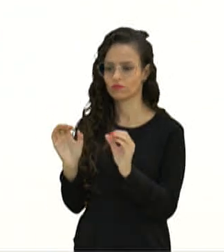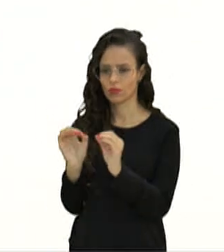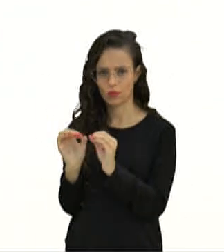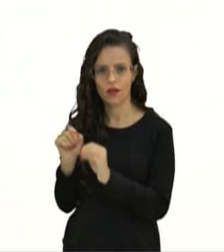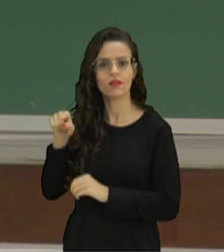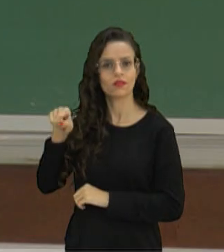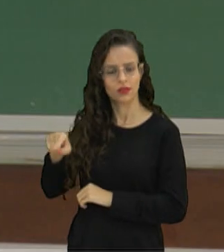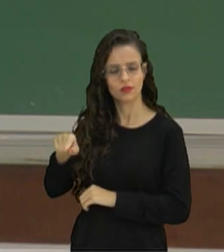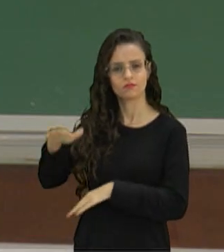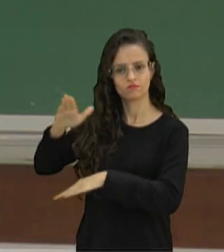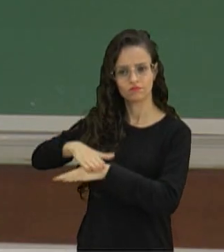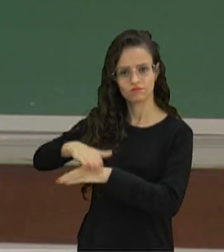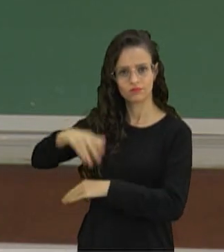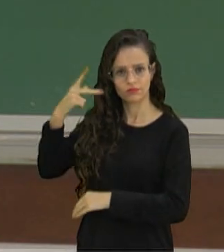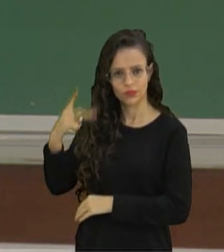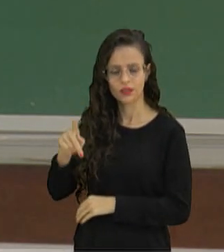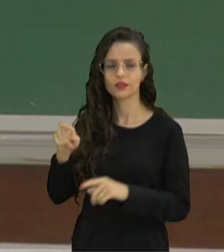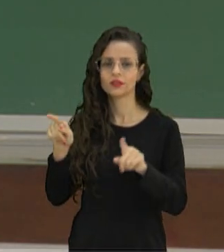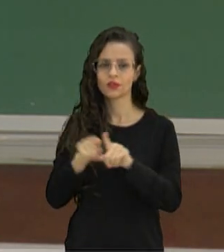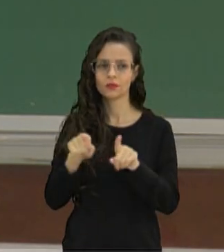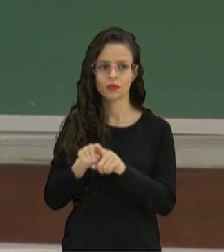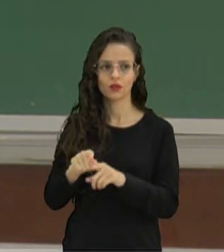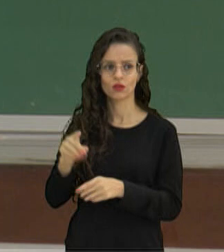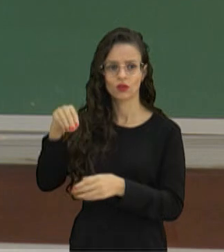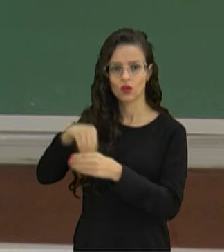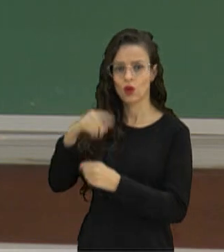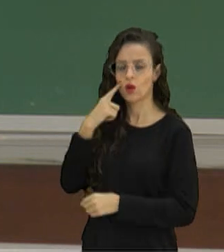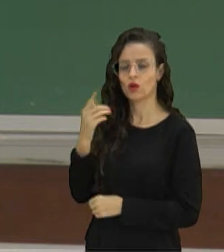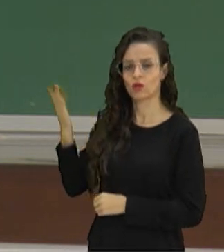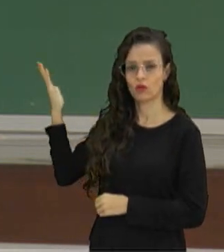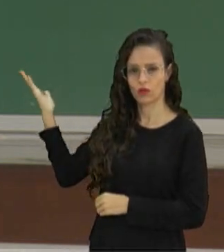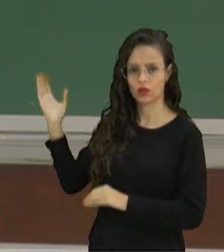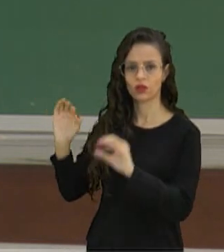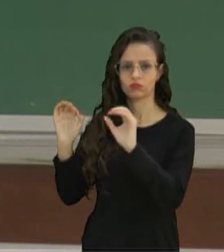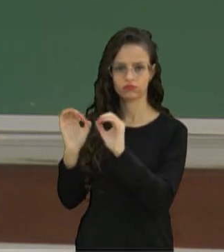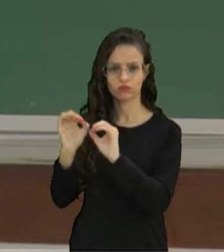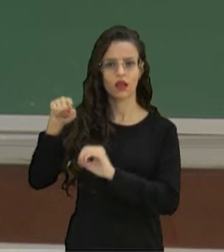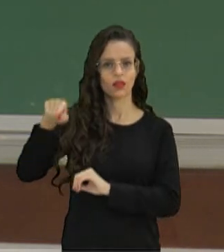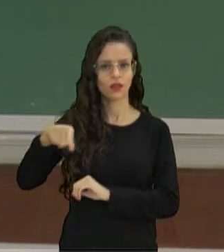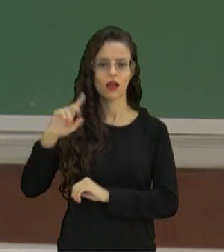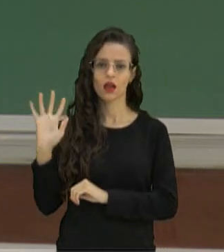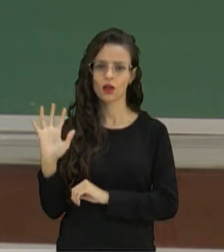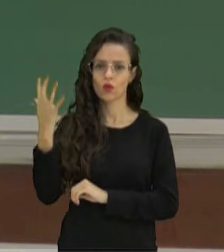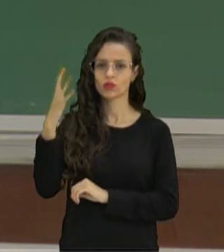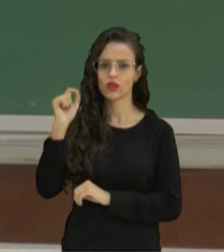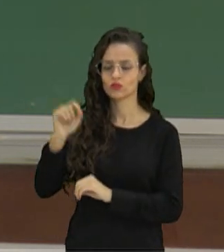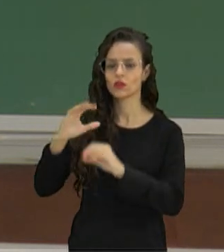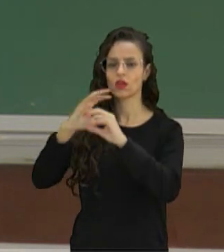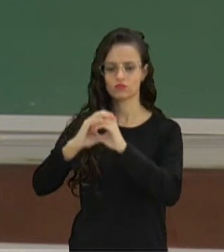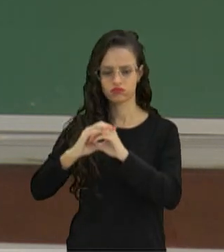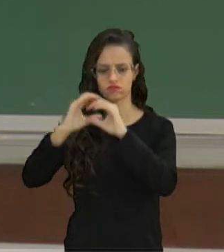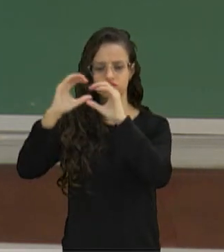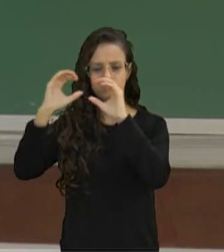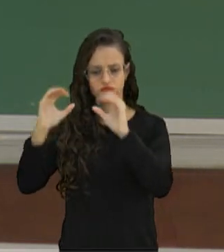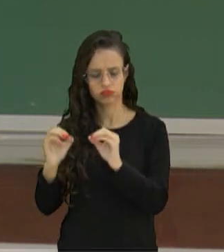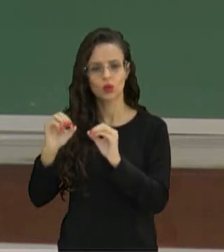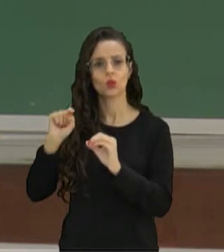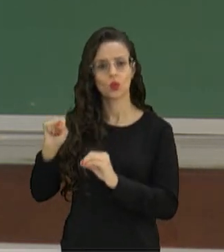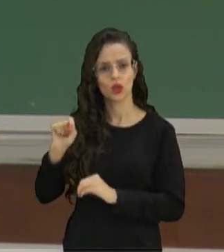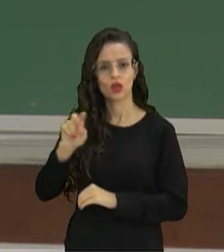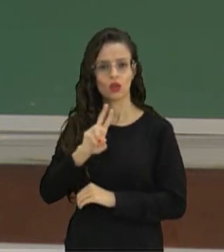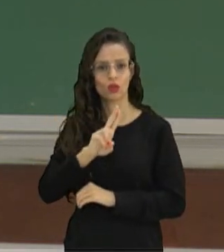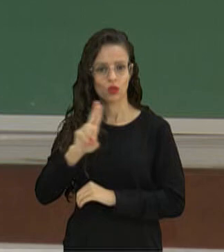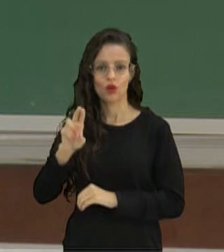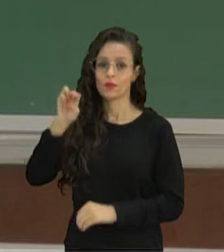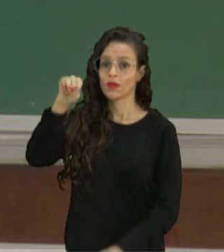testículos, certo? Em órgãos anexos. Ali dentro dos testículos acontece um processo de divisão celular, a qual nós chamamos